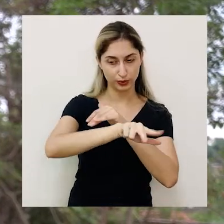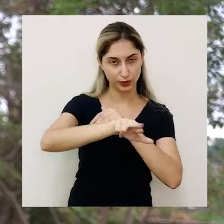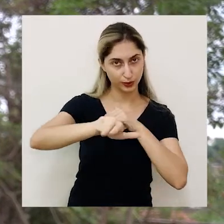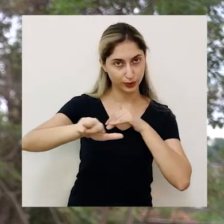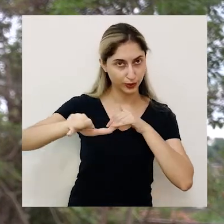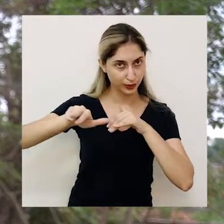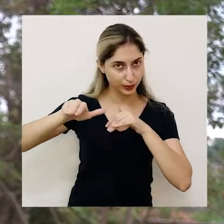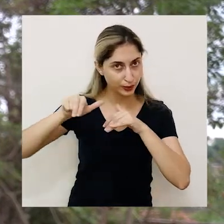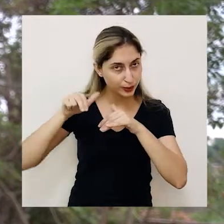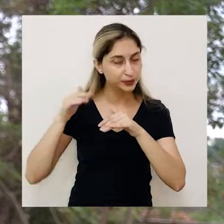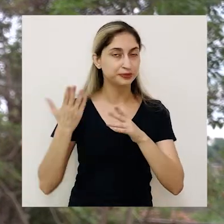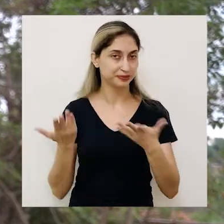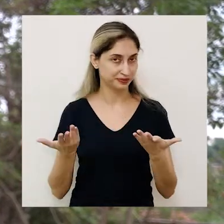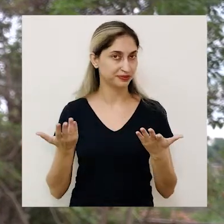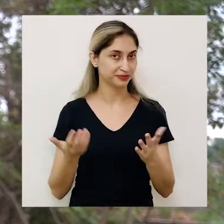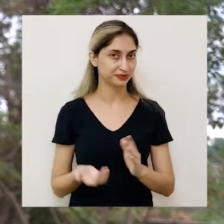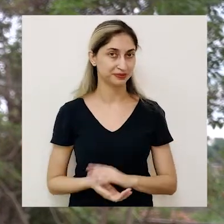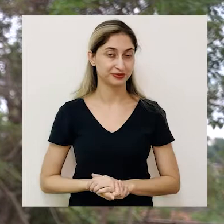gente coloca tudo aqui.